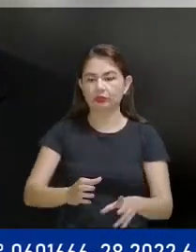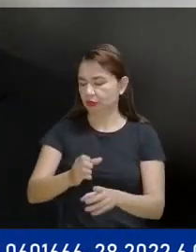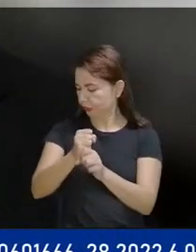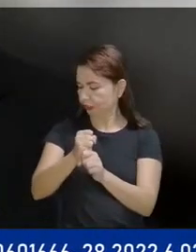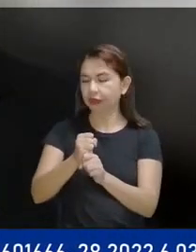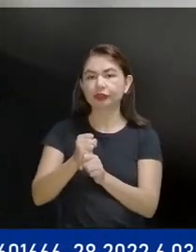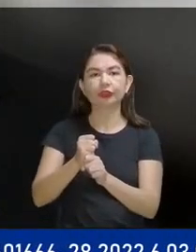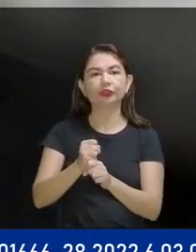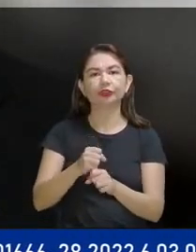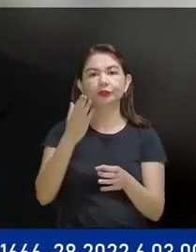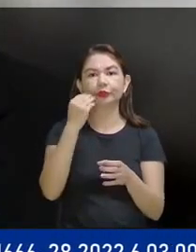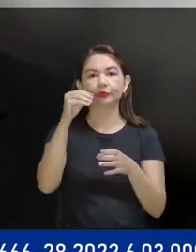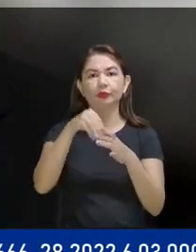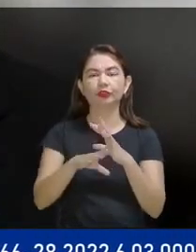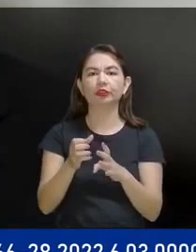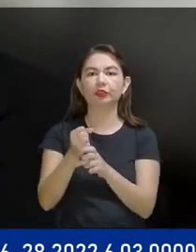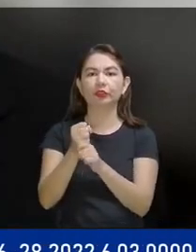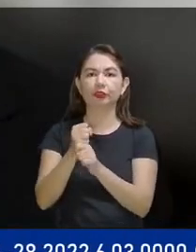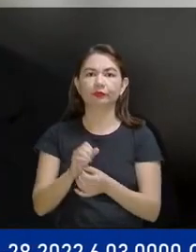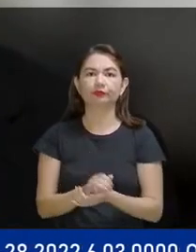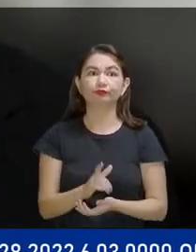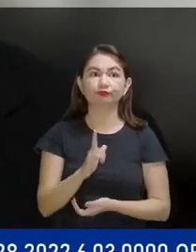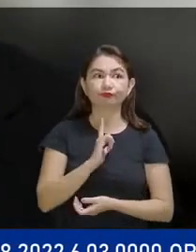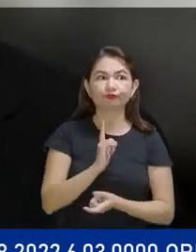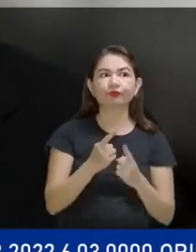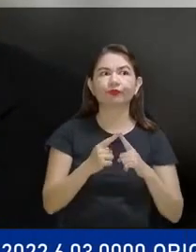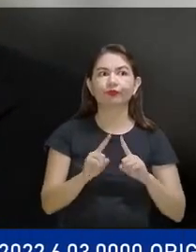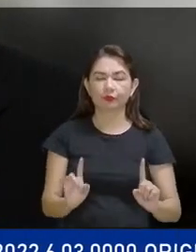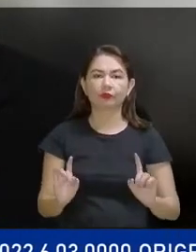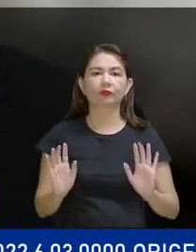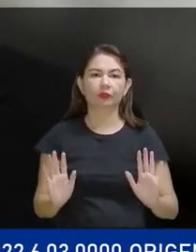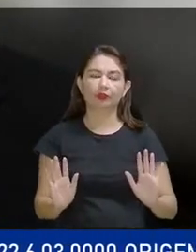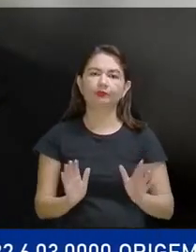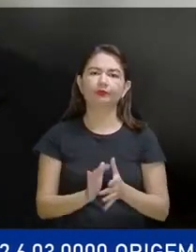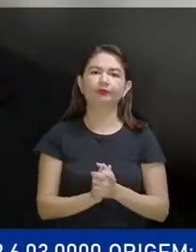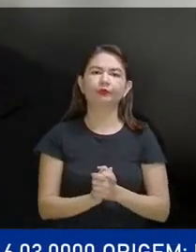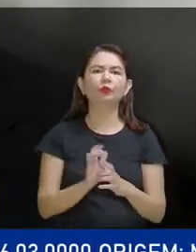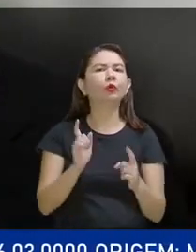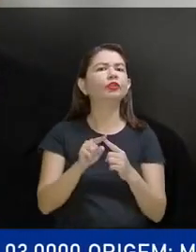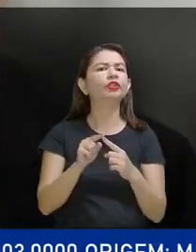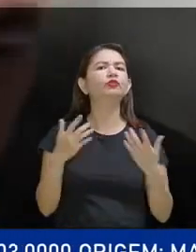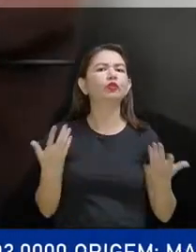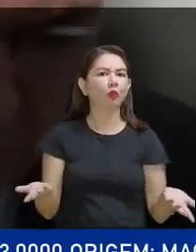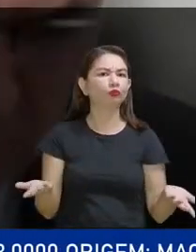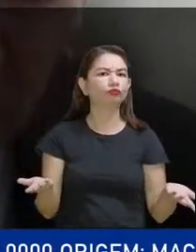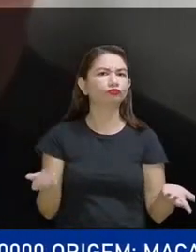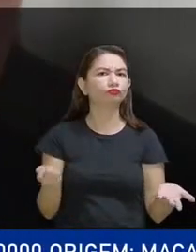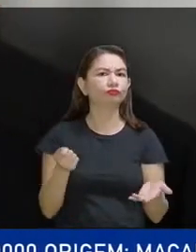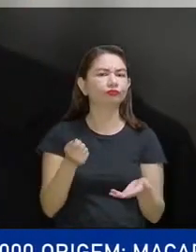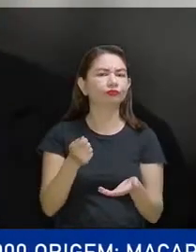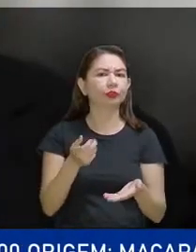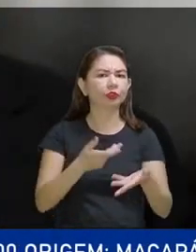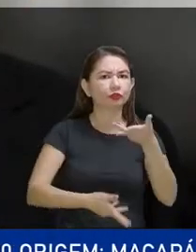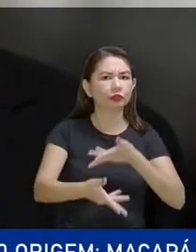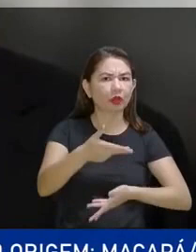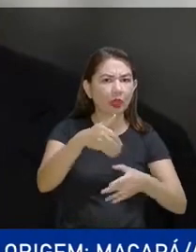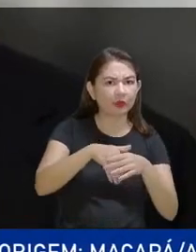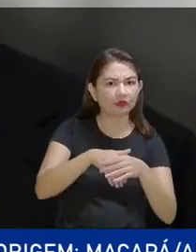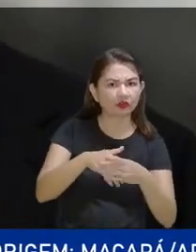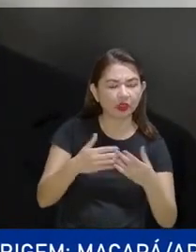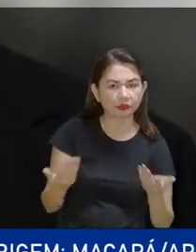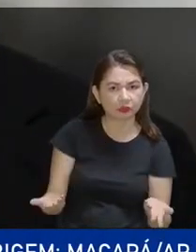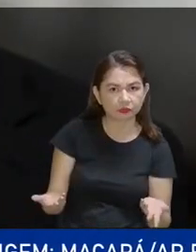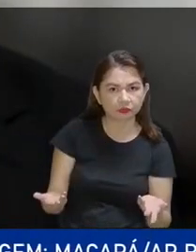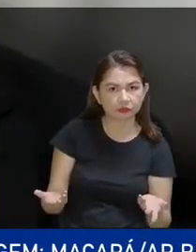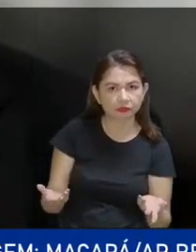isso, tá? que se tem. Mas, para finalidade, qual finalidade? Compra de votos, tá?